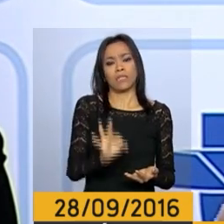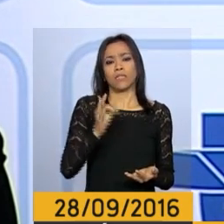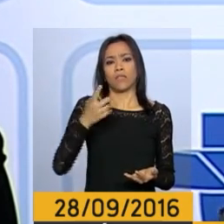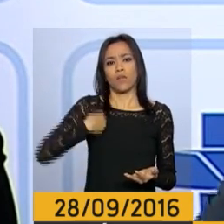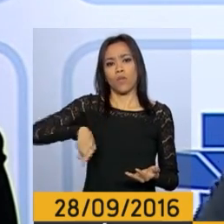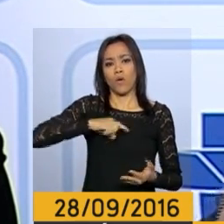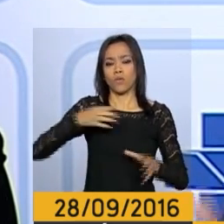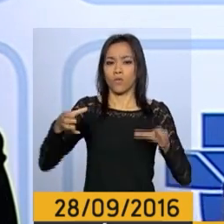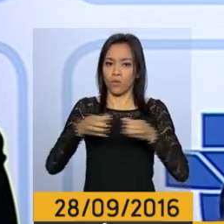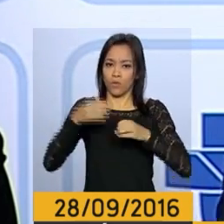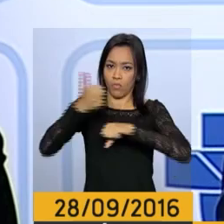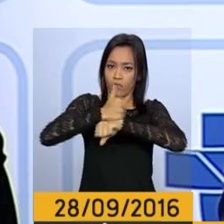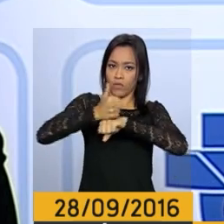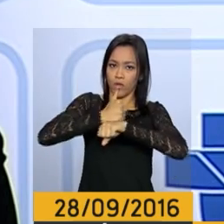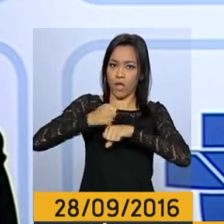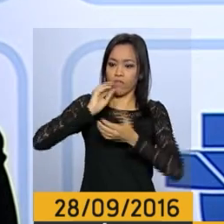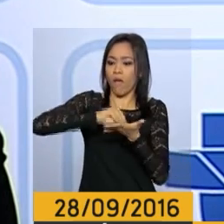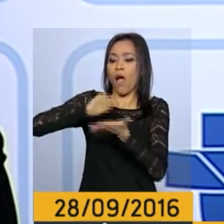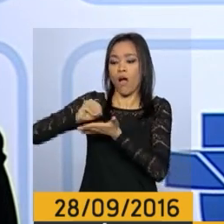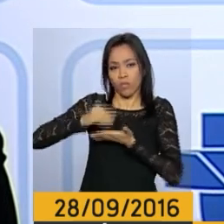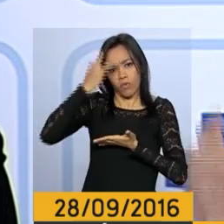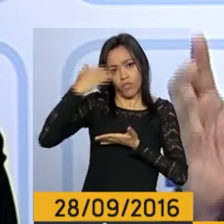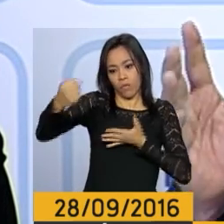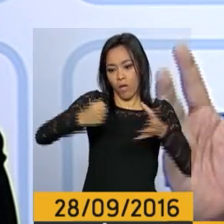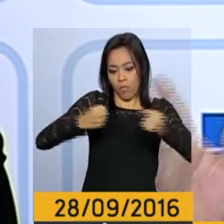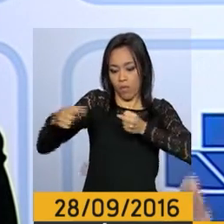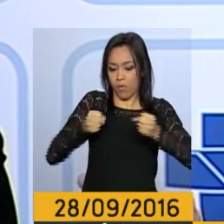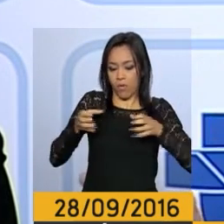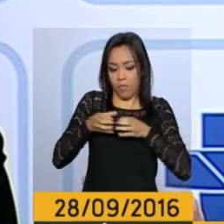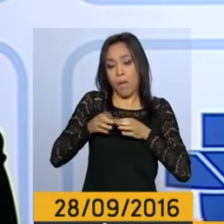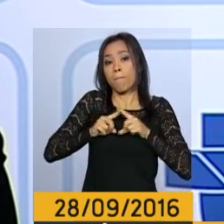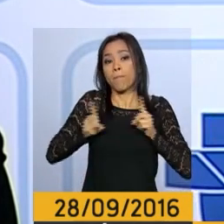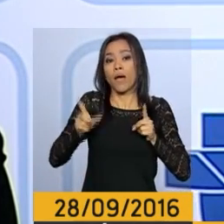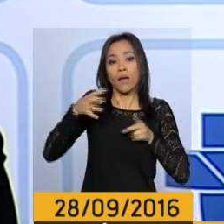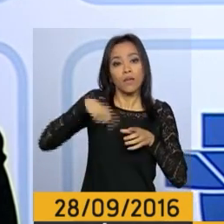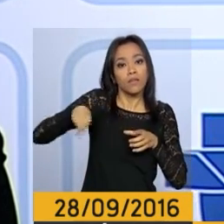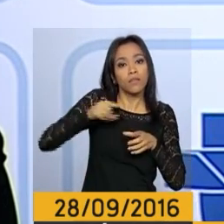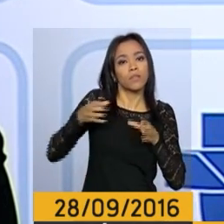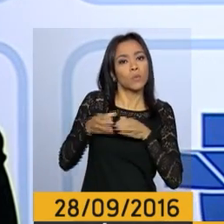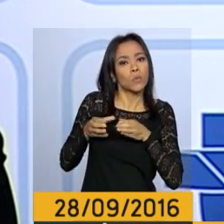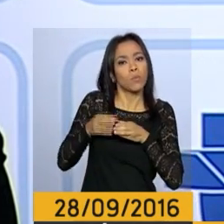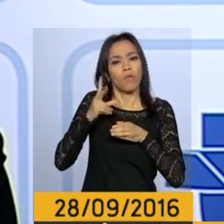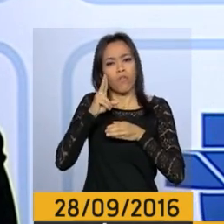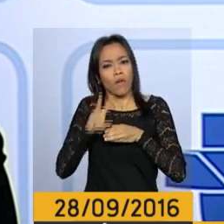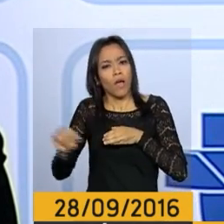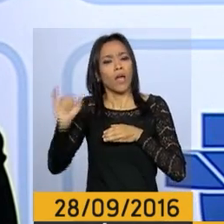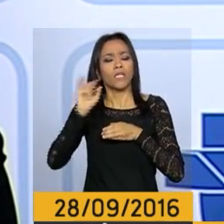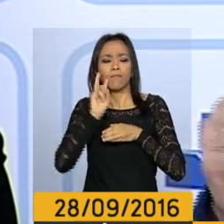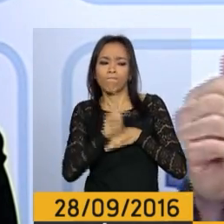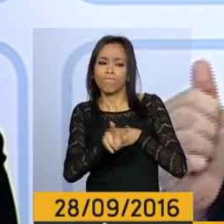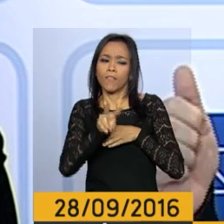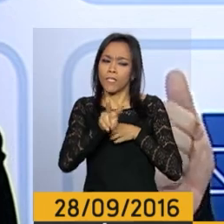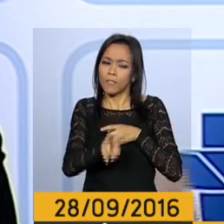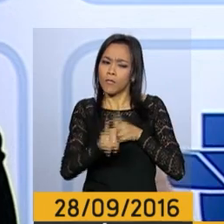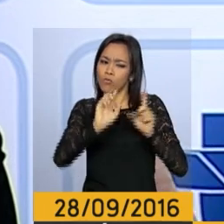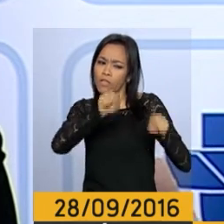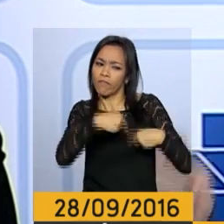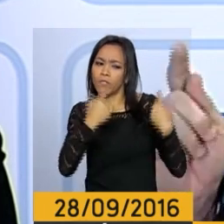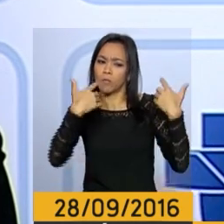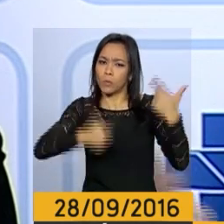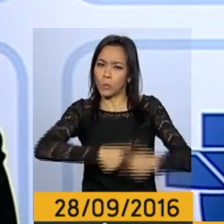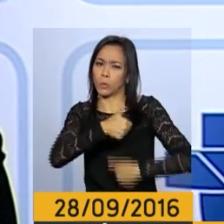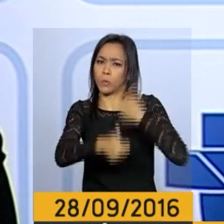estamos formando não completamos mais a nossa equipe encarar cada atividade do ministério como um desafio